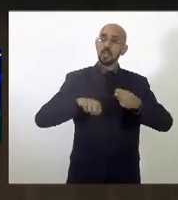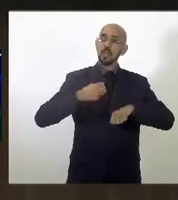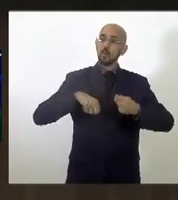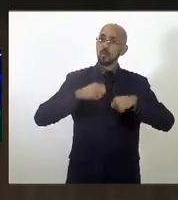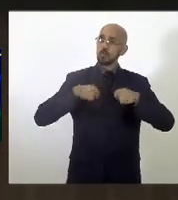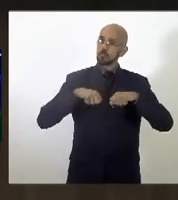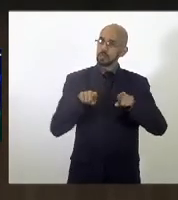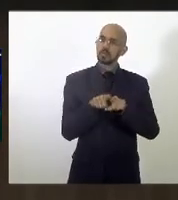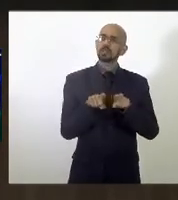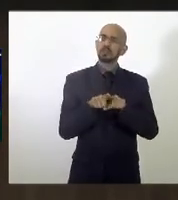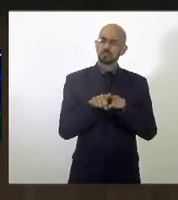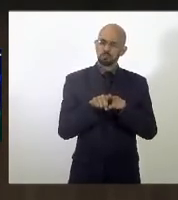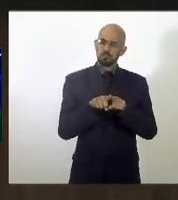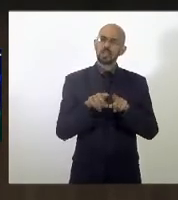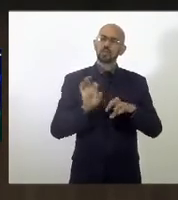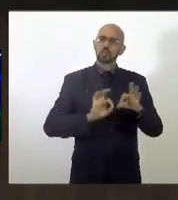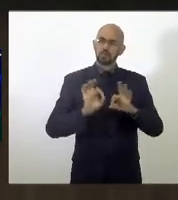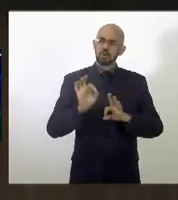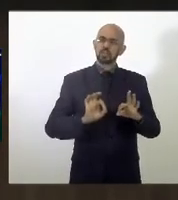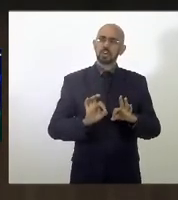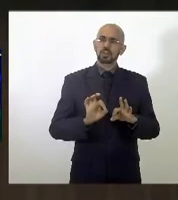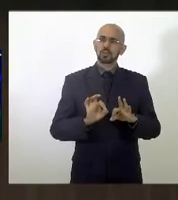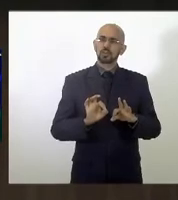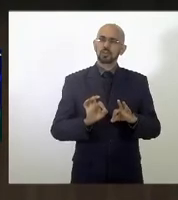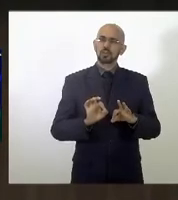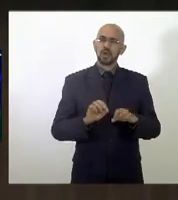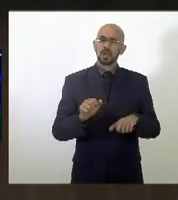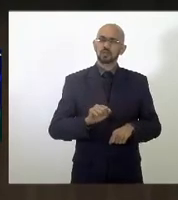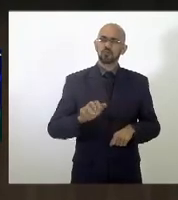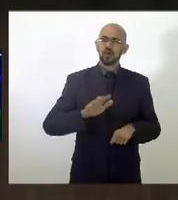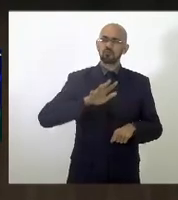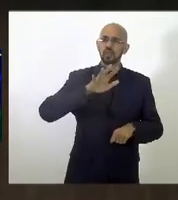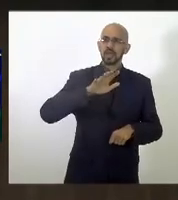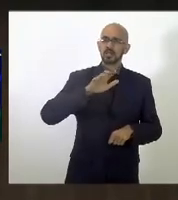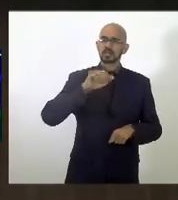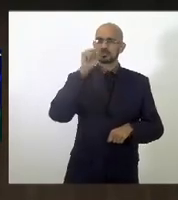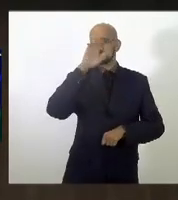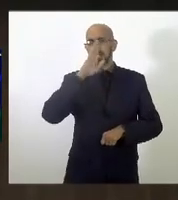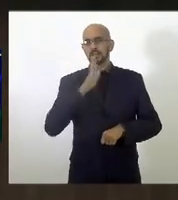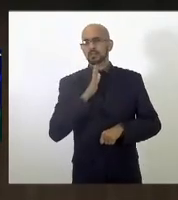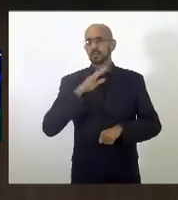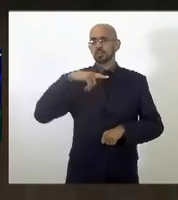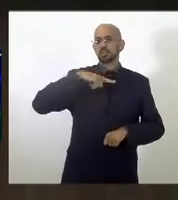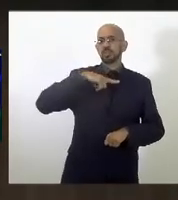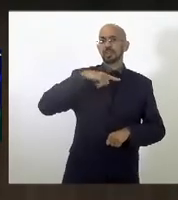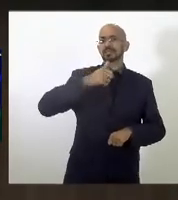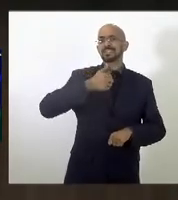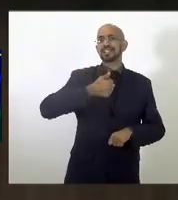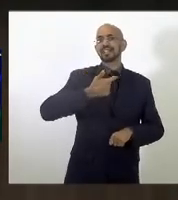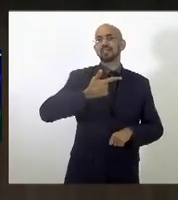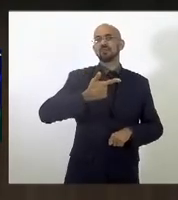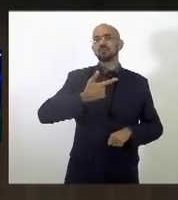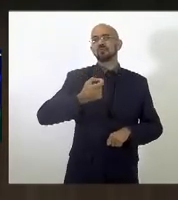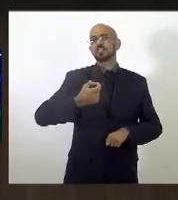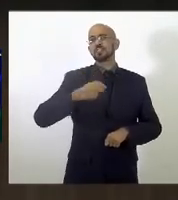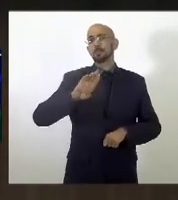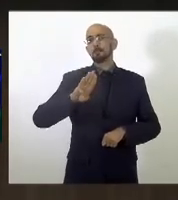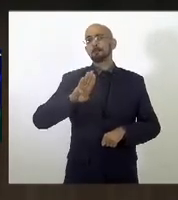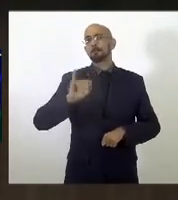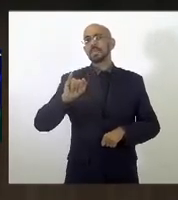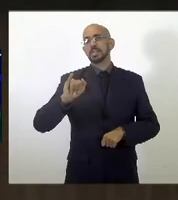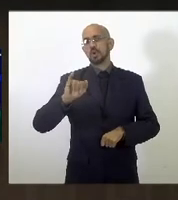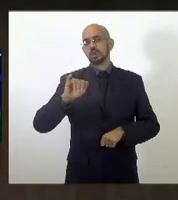econômico desse projeto. As favelas no Brasil movimentam 120 bilhões de